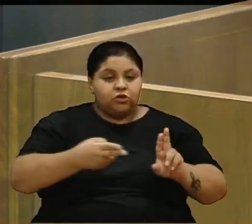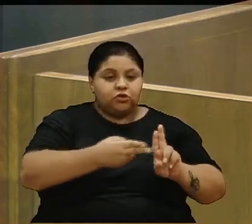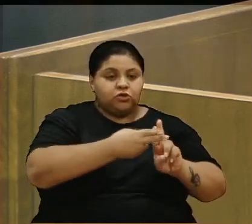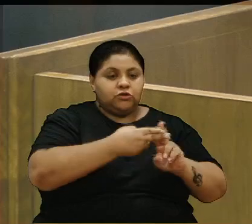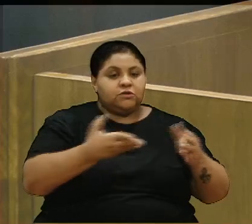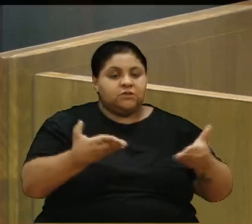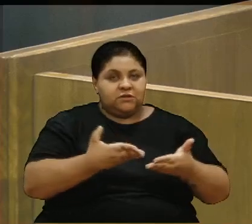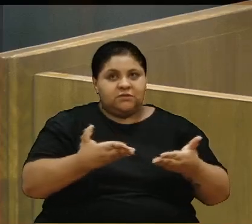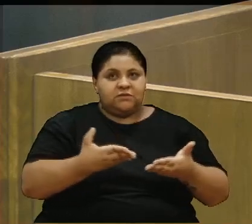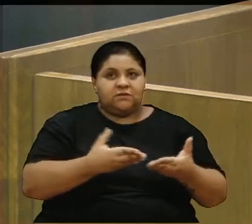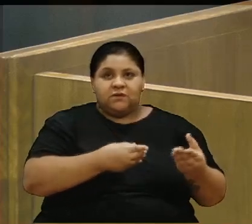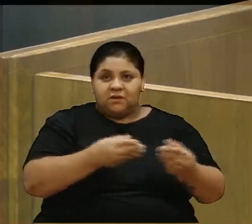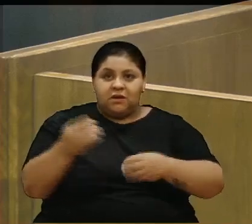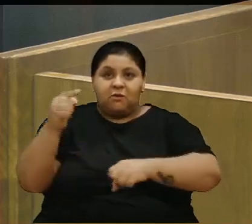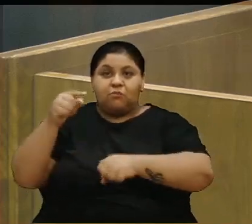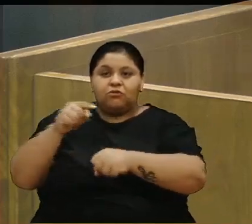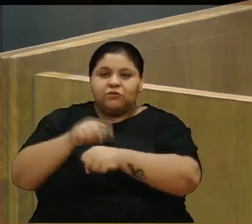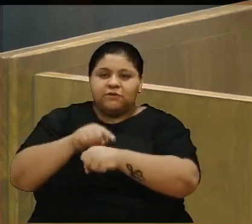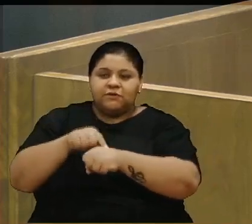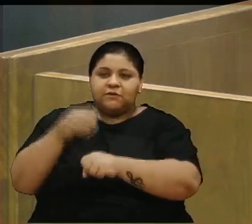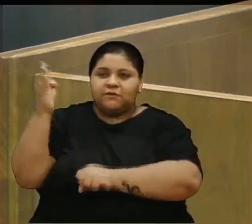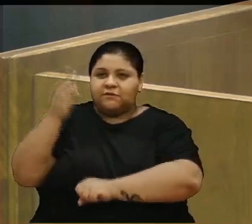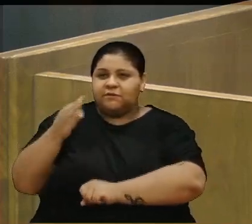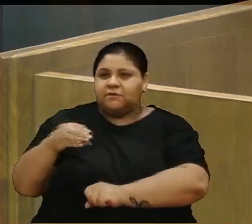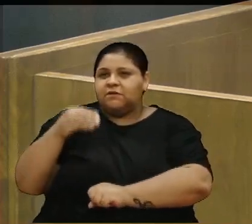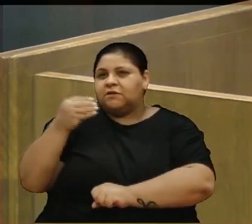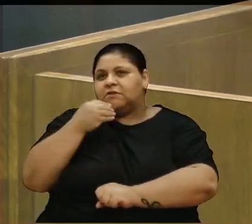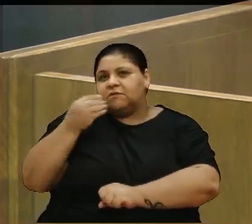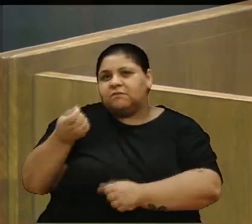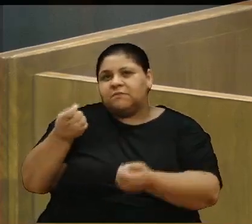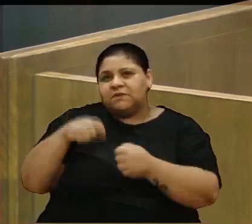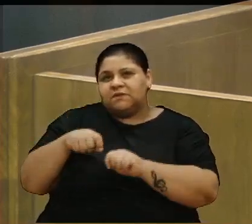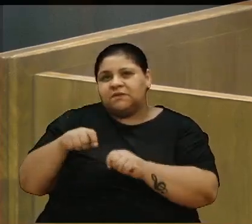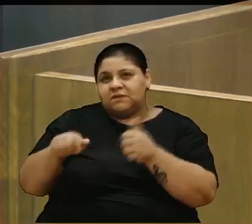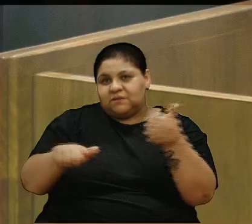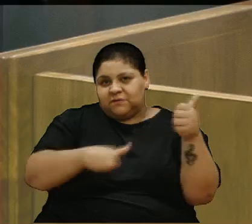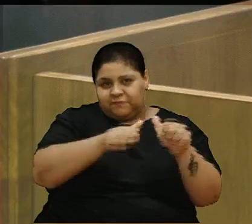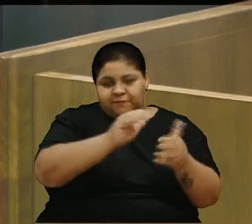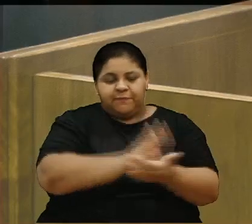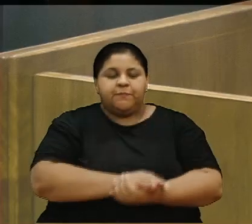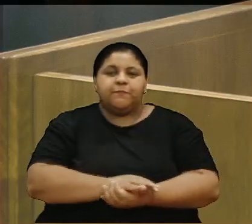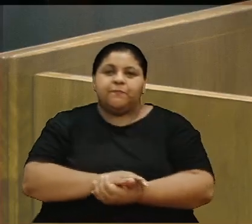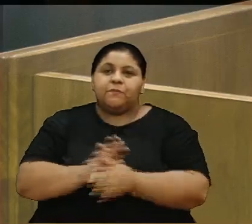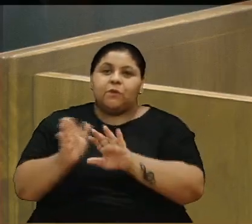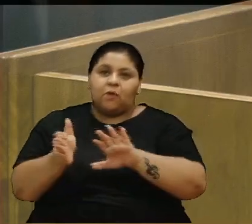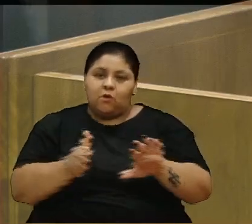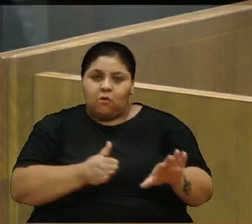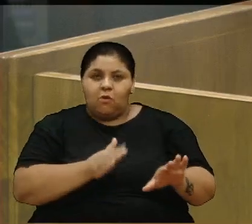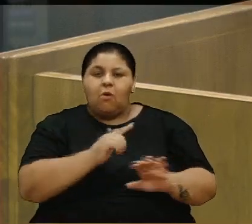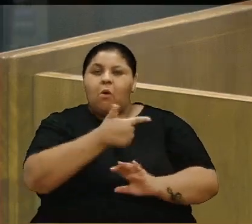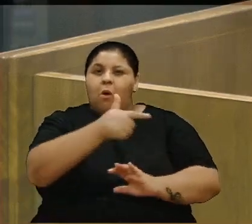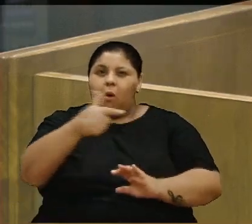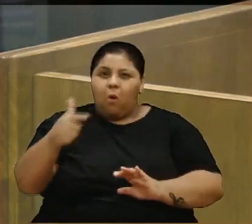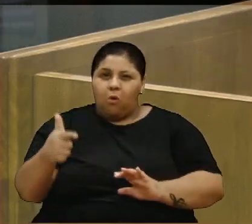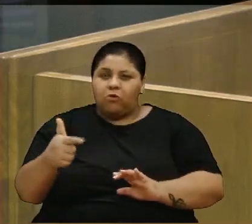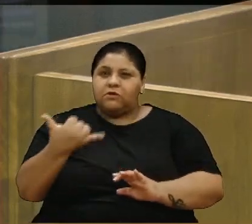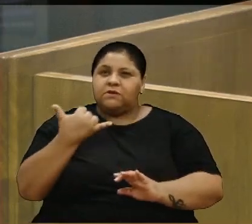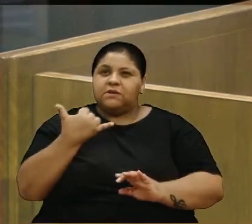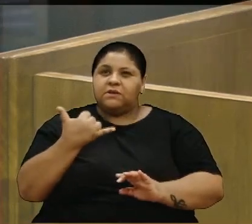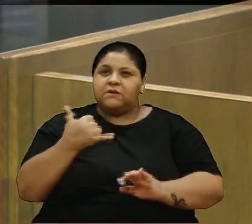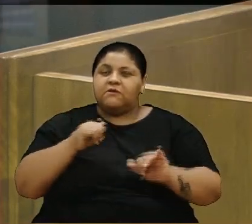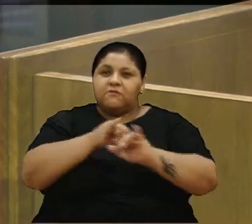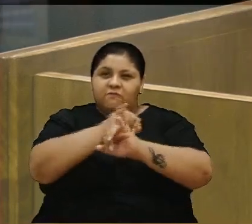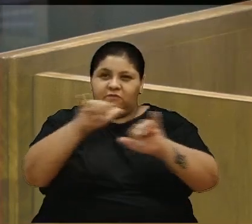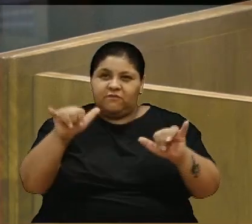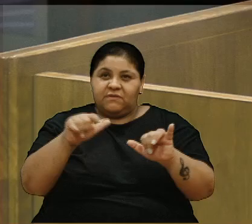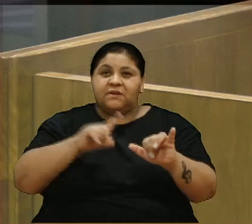já existe há muitos anos no Brasil e que, obviamente, precisa ser qualificado. Outro elemento que a senhora trouxe, vereadora Estela, é exatamente